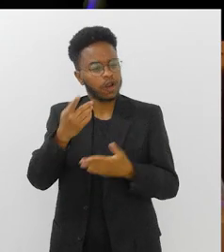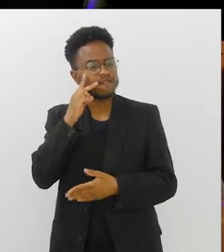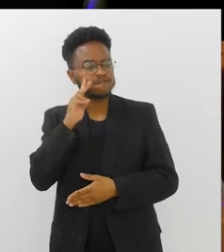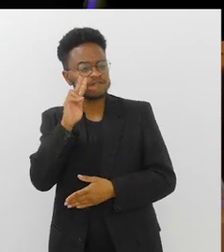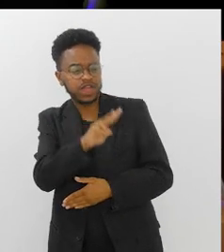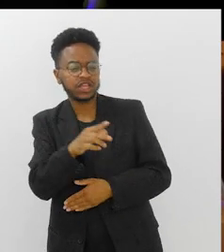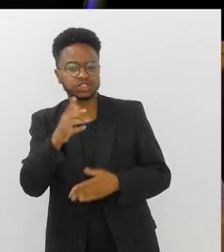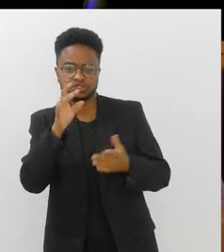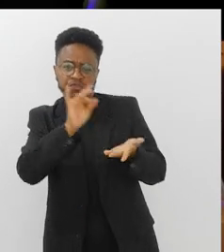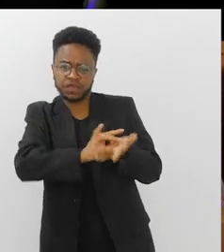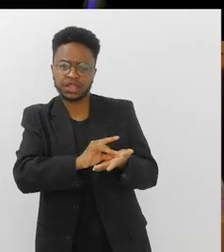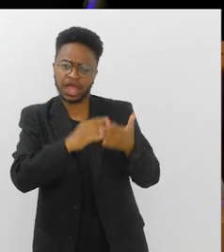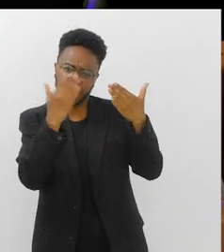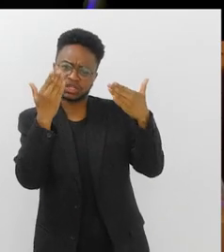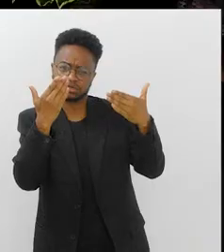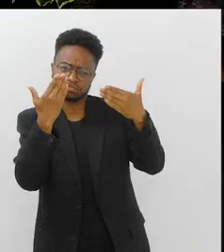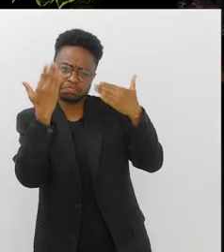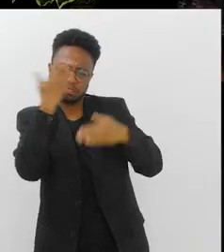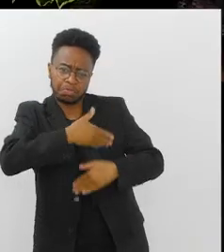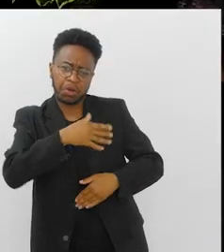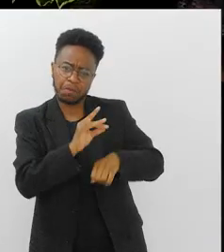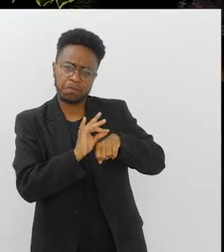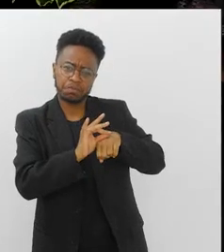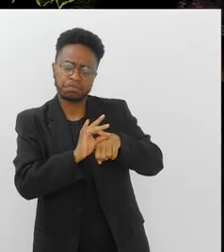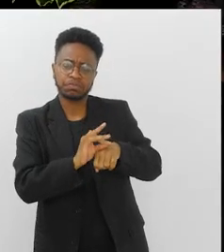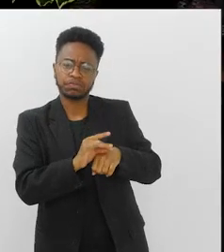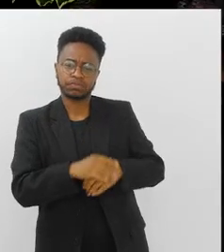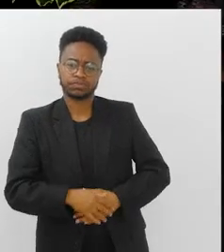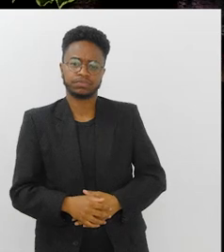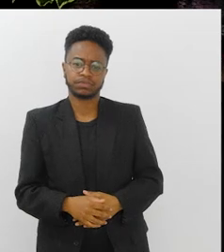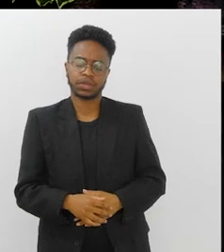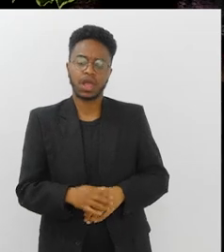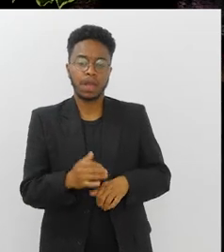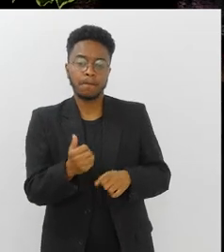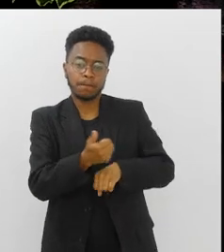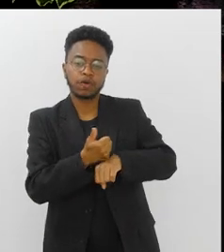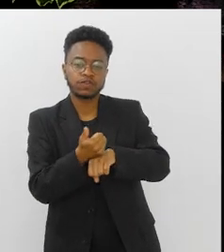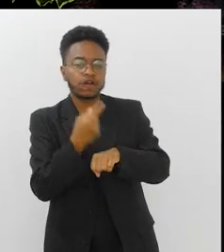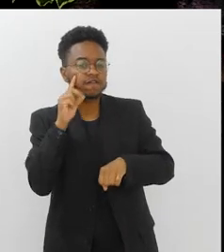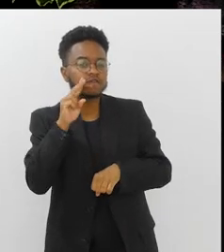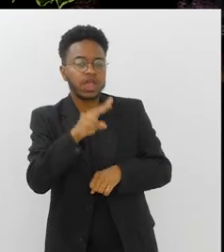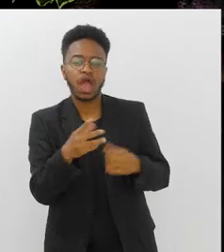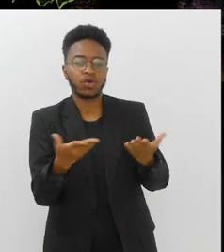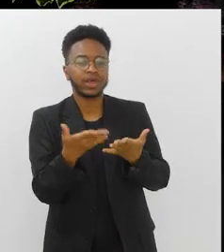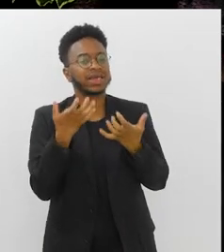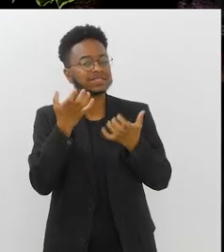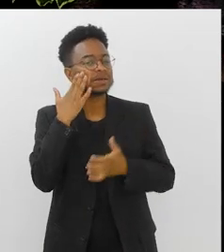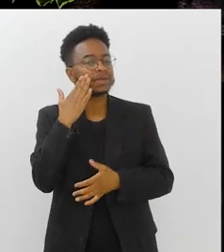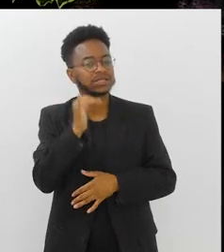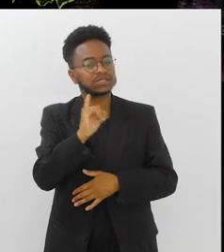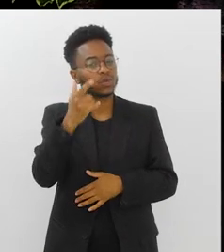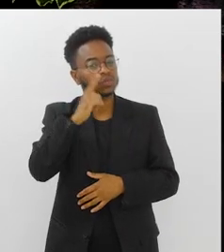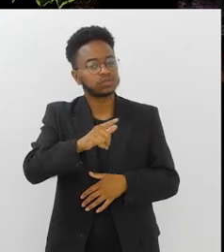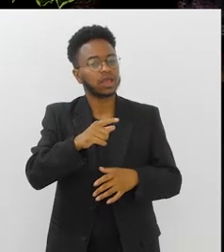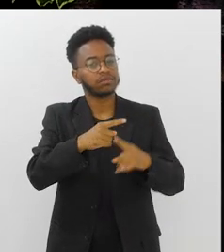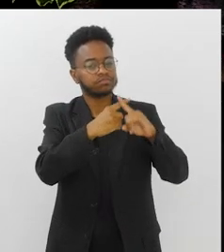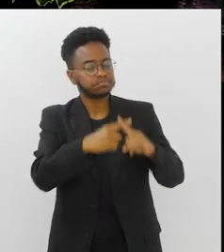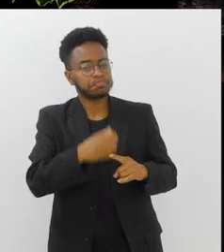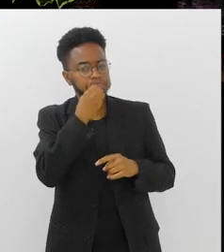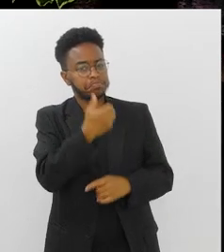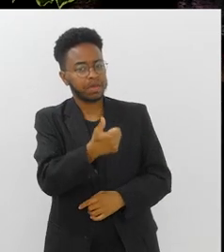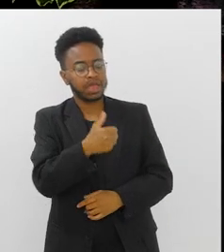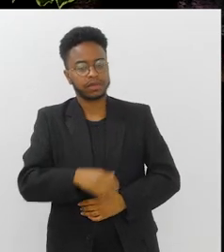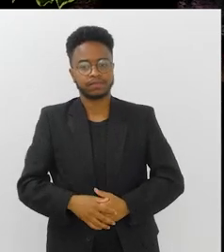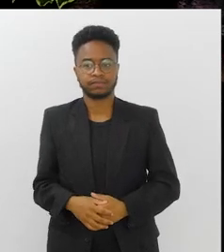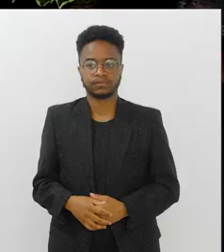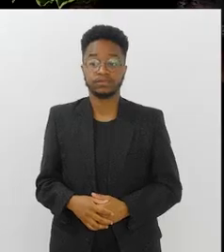jogando bola de verdade mesmo aquilo lá era só peladinha agora quero ver esse negócio aí se esse cara realmente joga a bola bem mesmo né